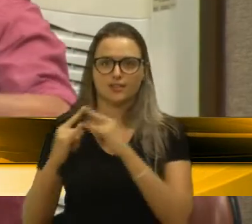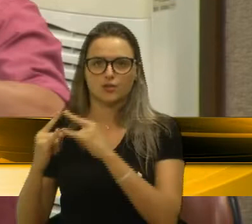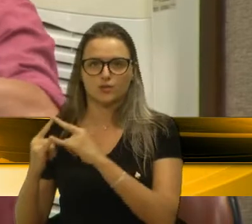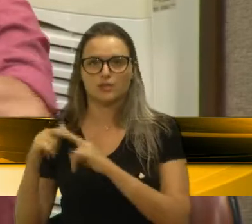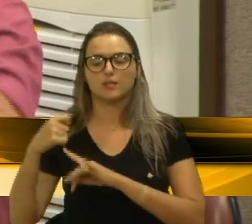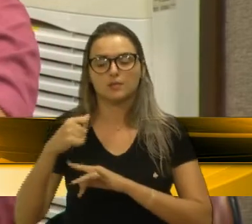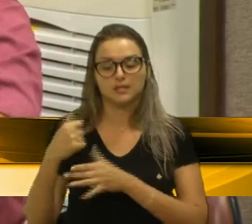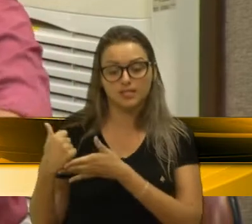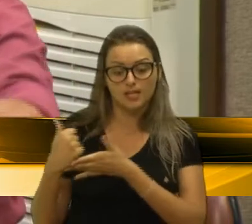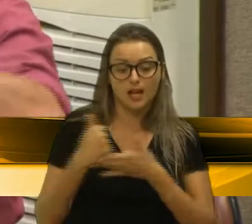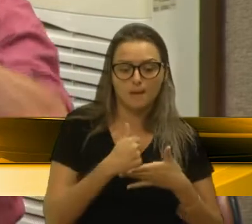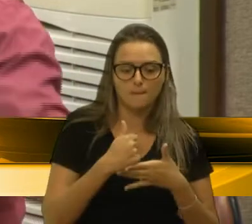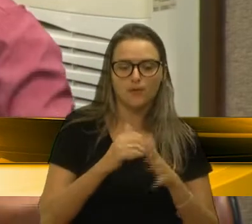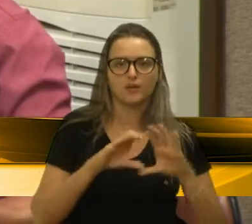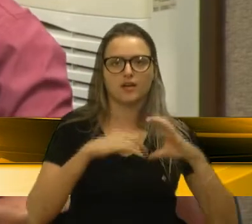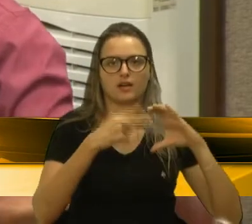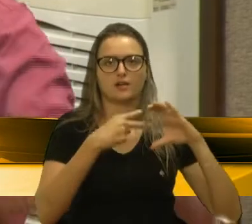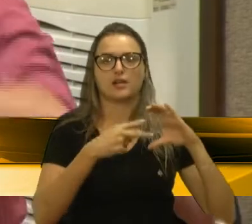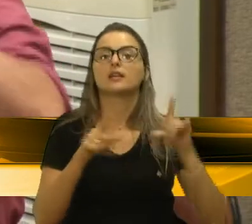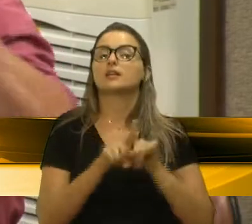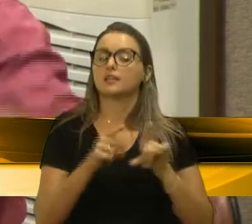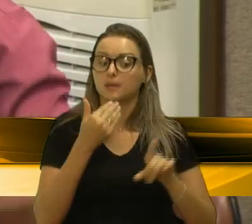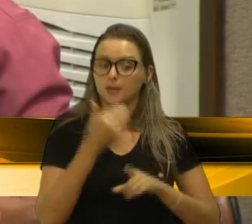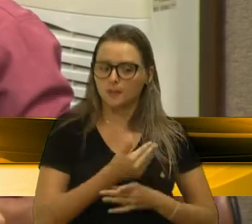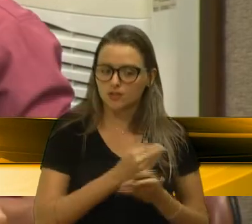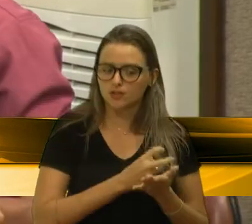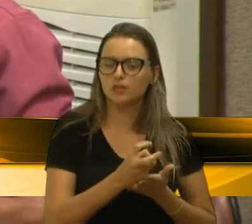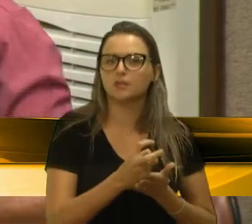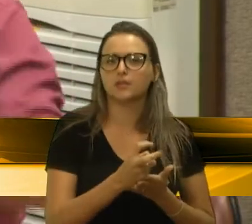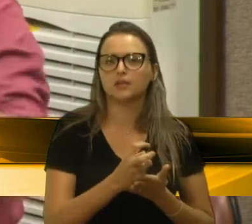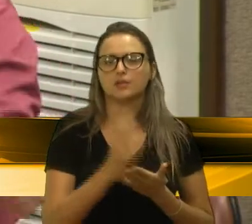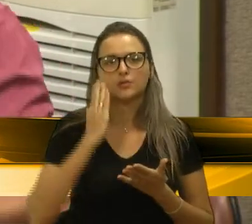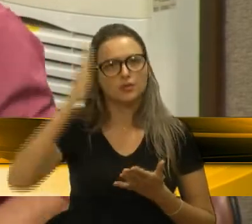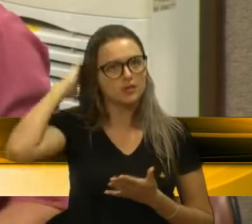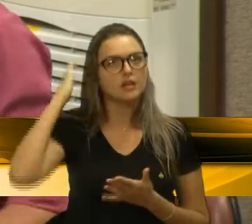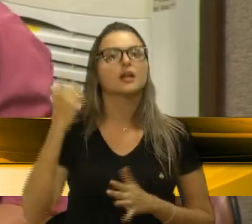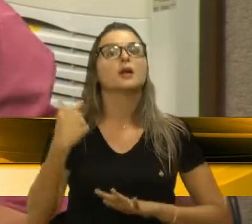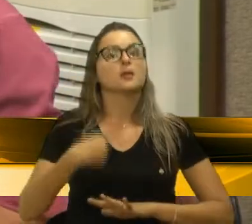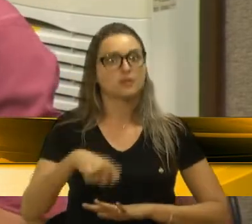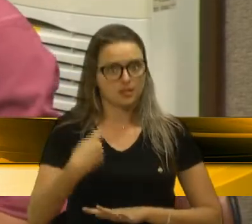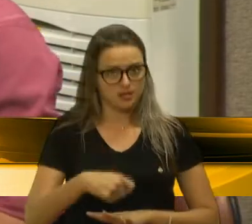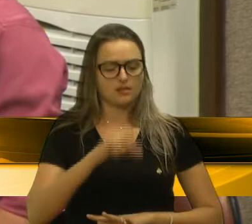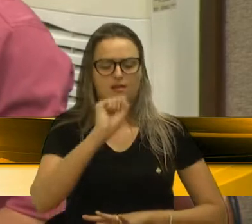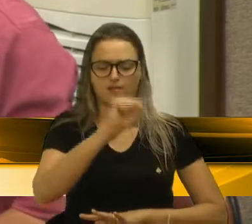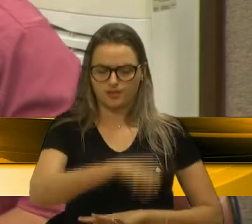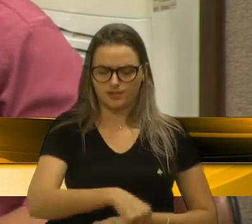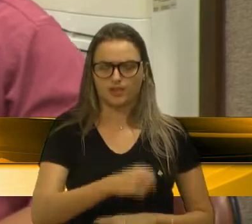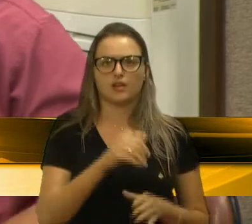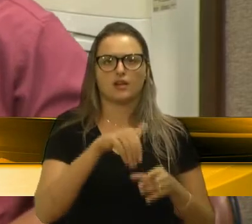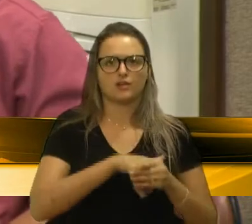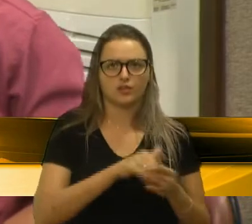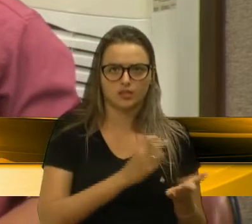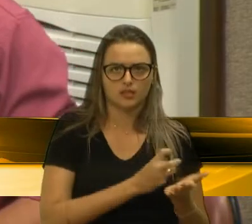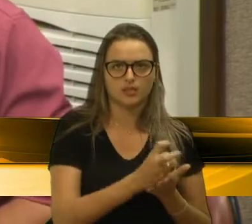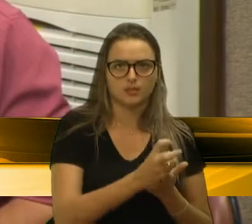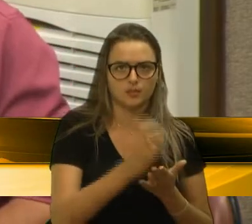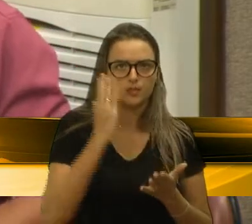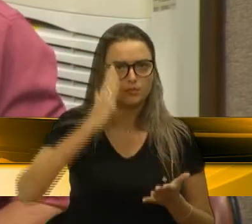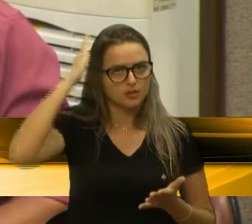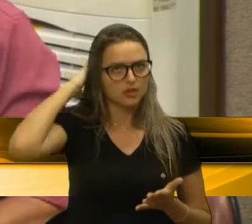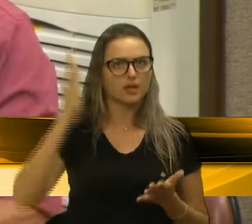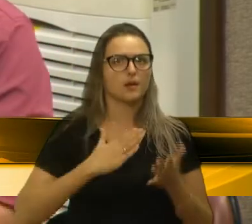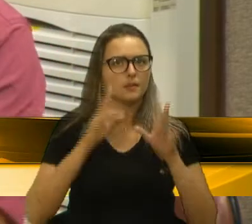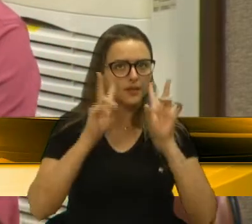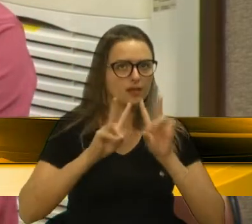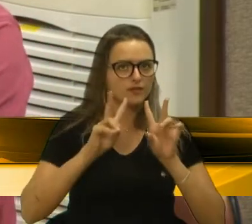do lado da cama de vereadores que pediram entre linhas e precisava mendonça essa rotação de teatro prefeito a minha visão porque eu